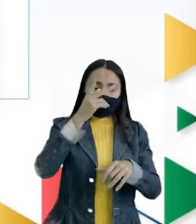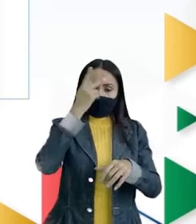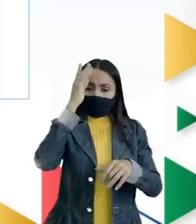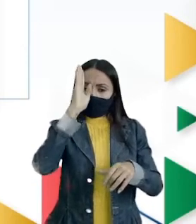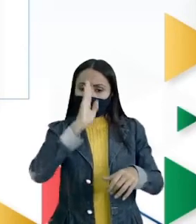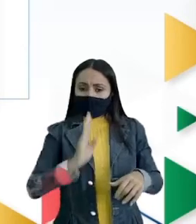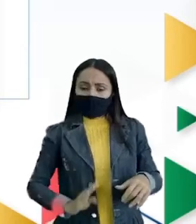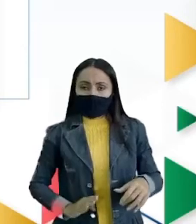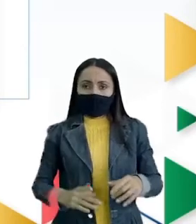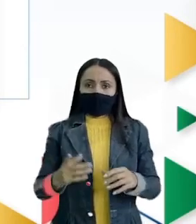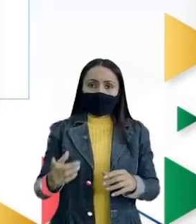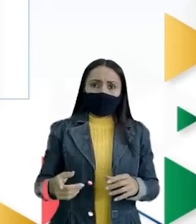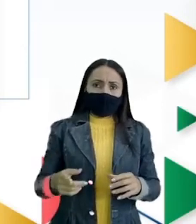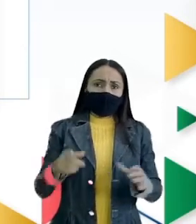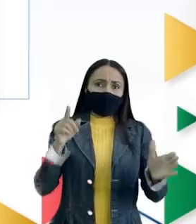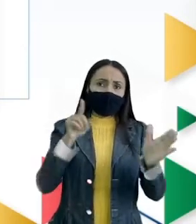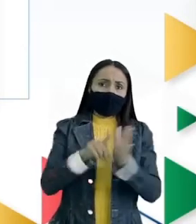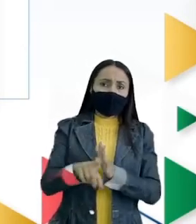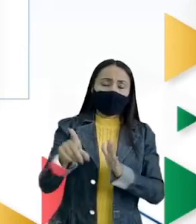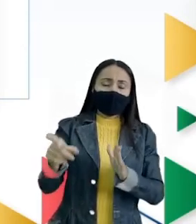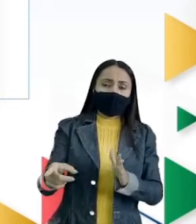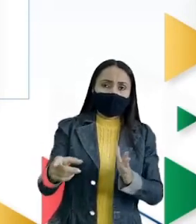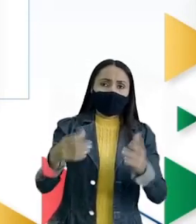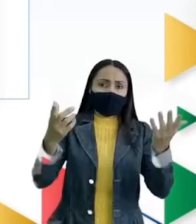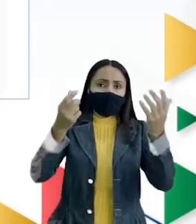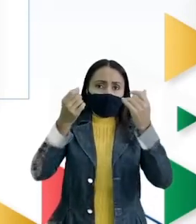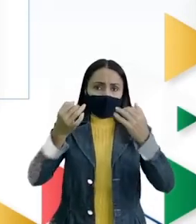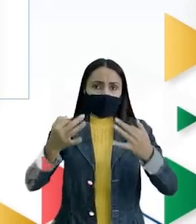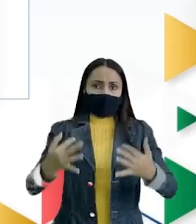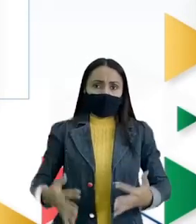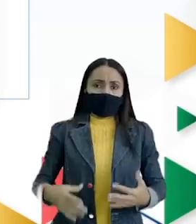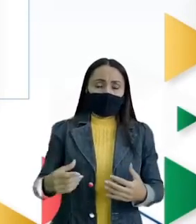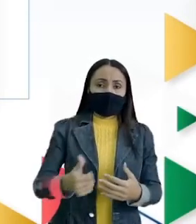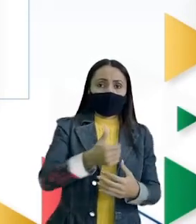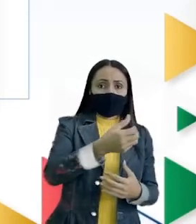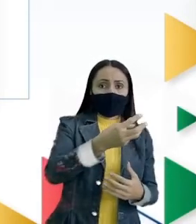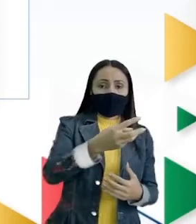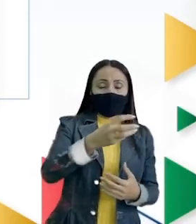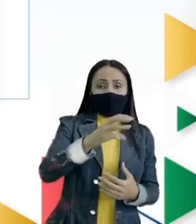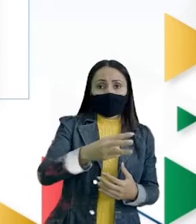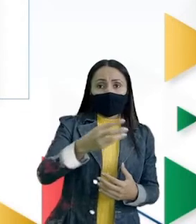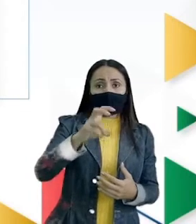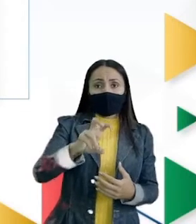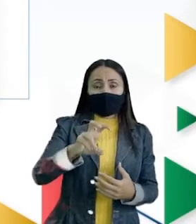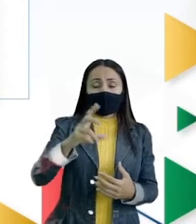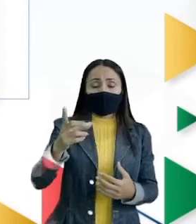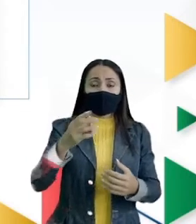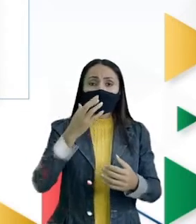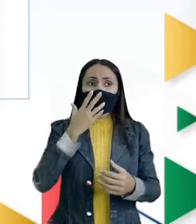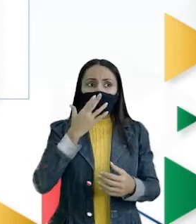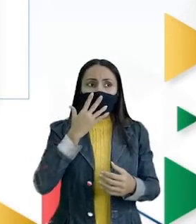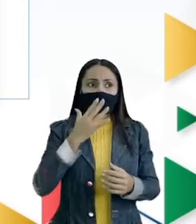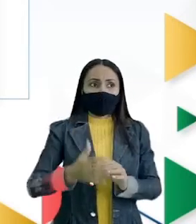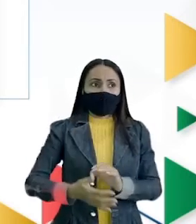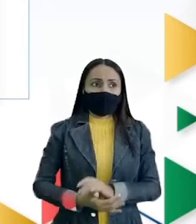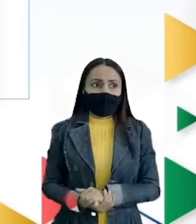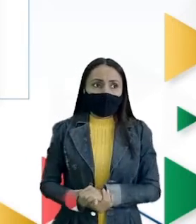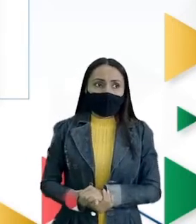pergunta bem aberta, foram declaradas de mais de 135 cores. Entre elas, o alvo